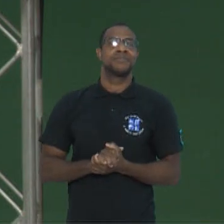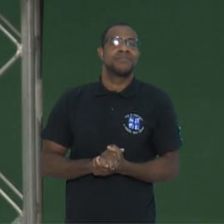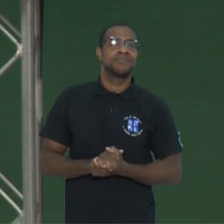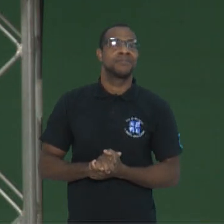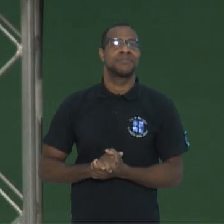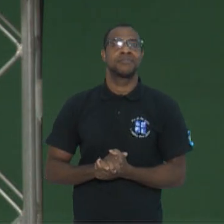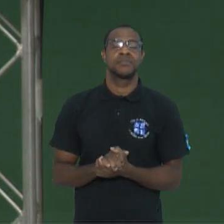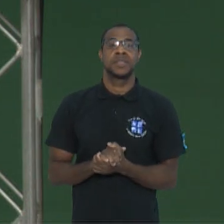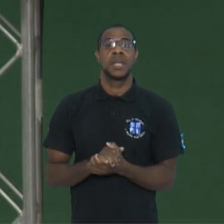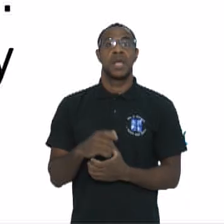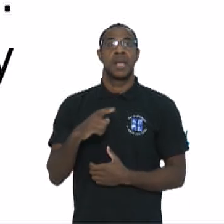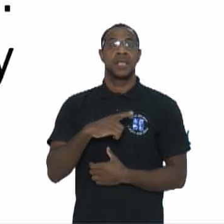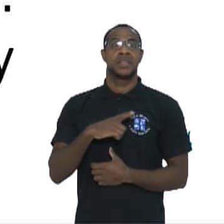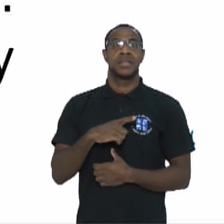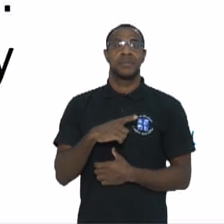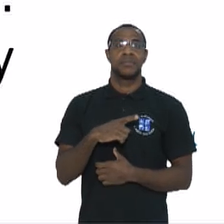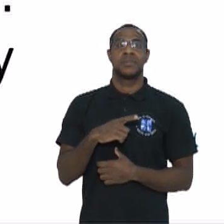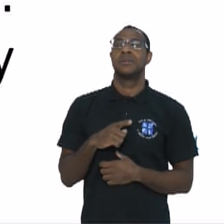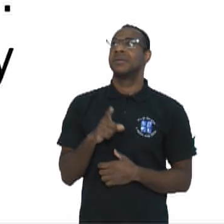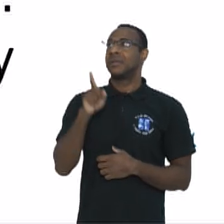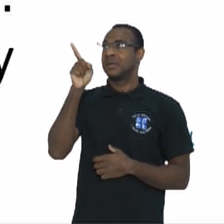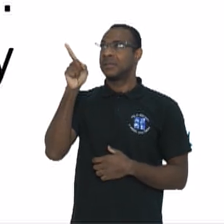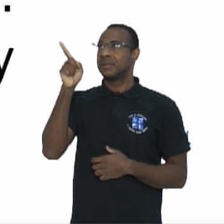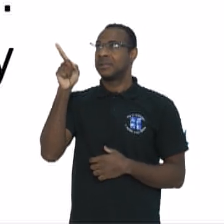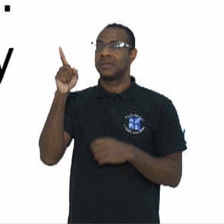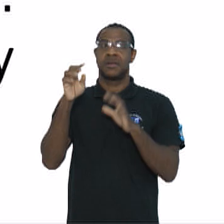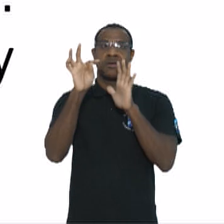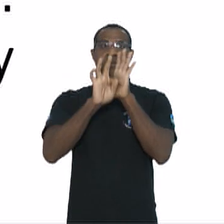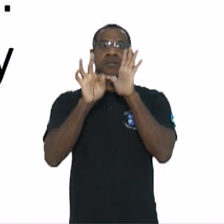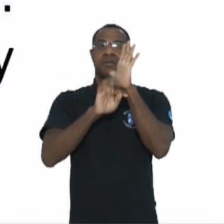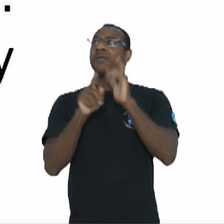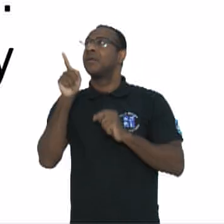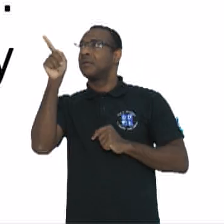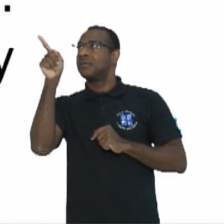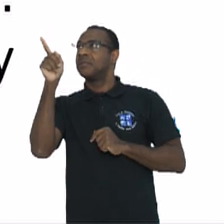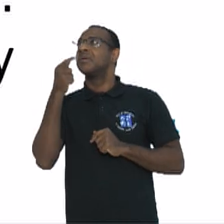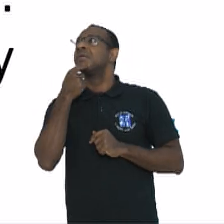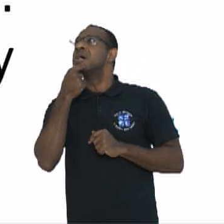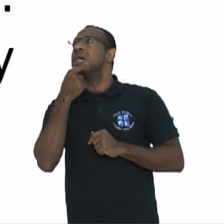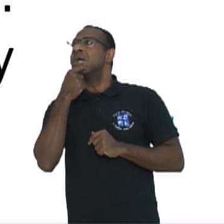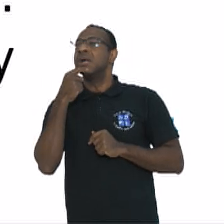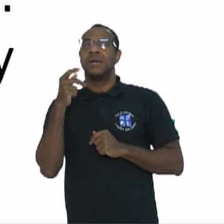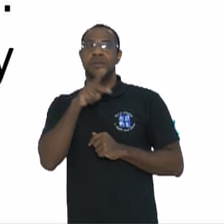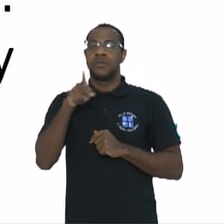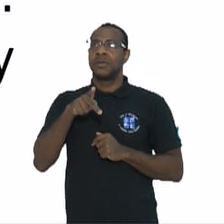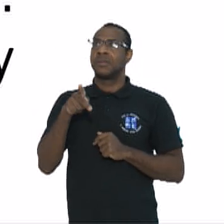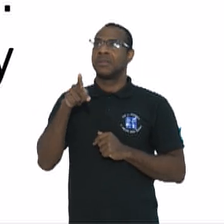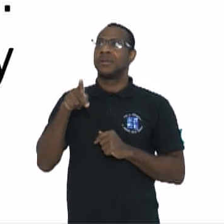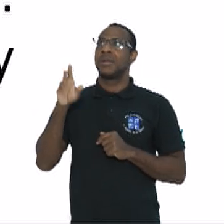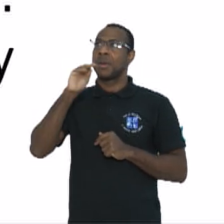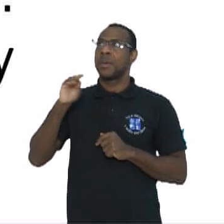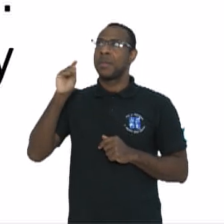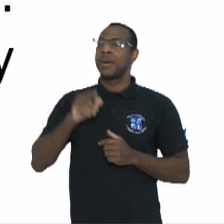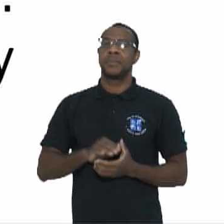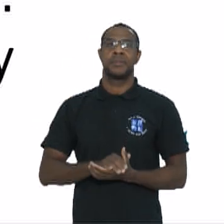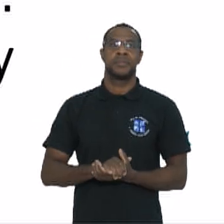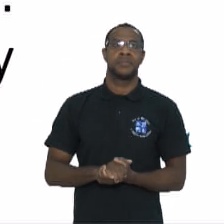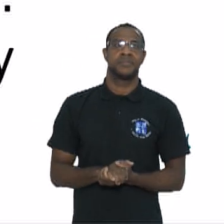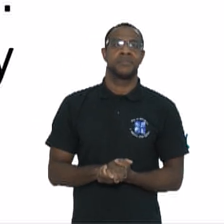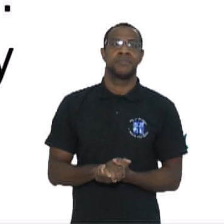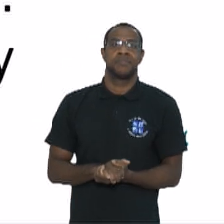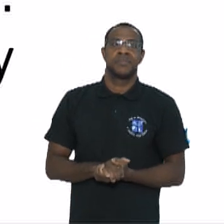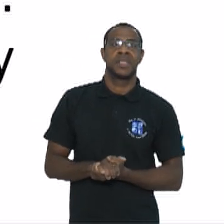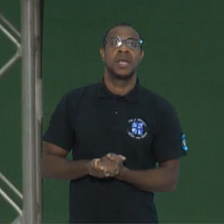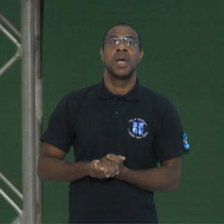Nós temos aqui: the painting, lilies, makes me happy. I remember the art of my grandmother. Uma citação que pode